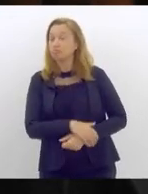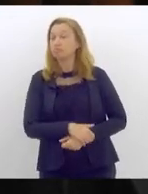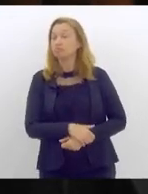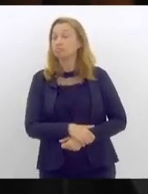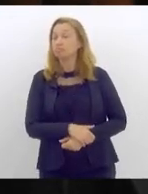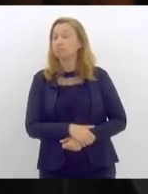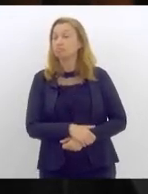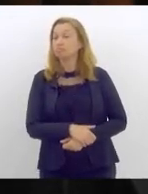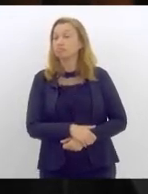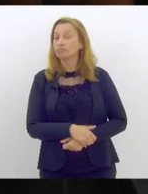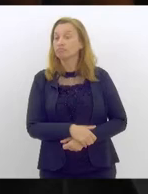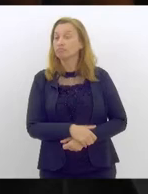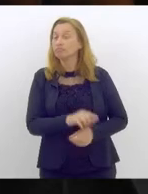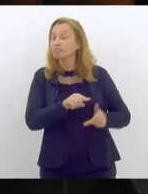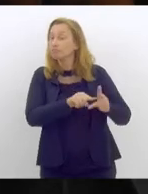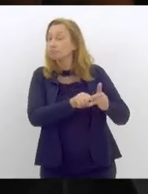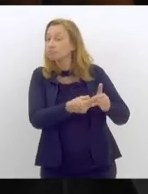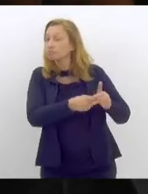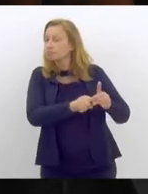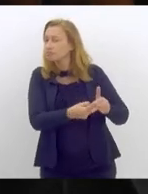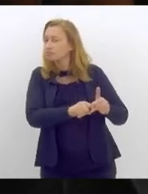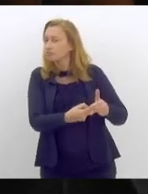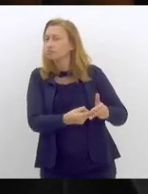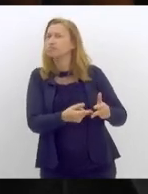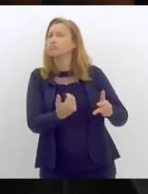deveriam ser corrigidas